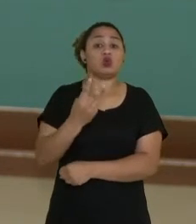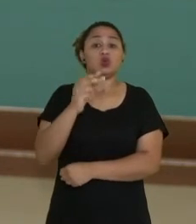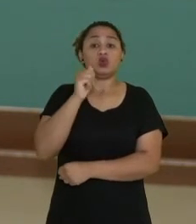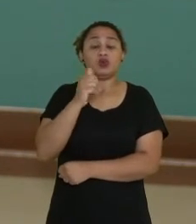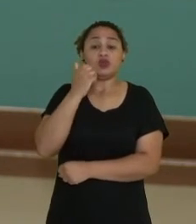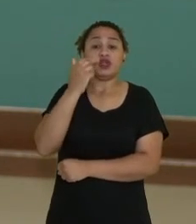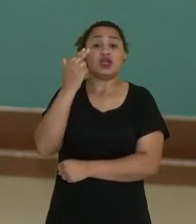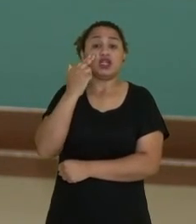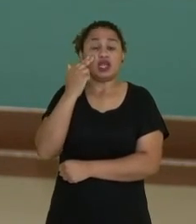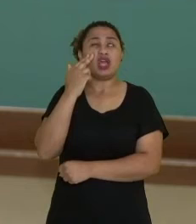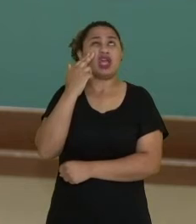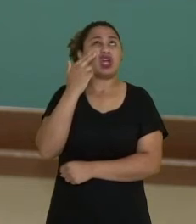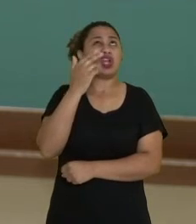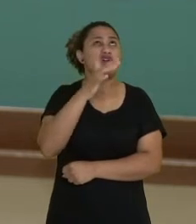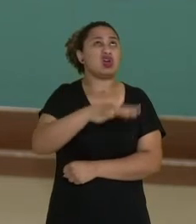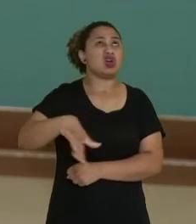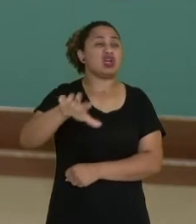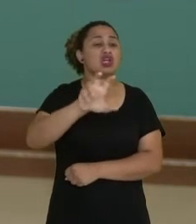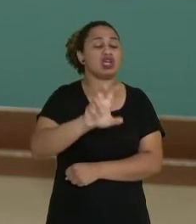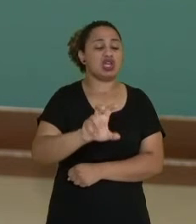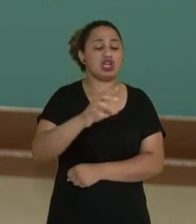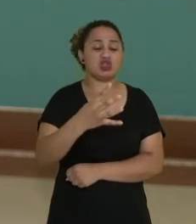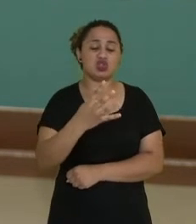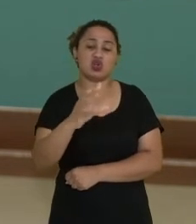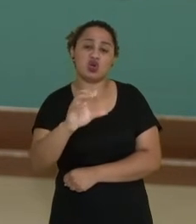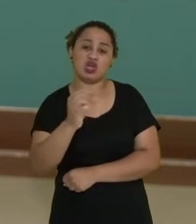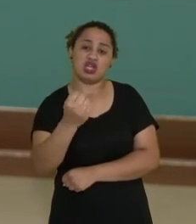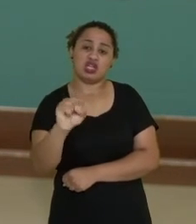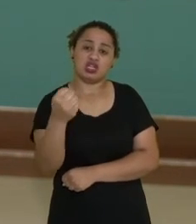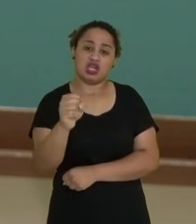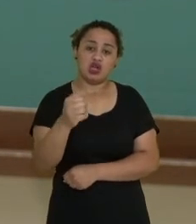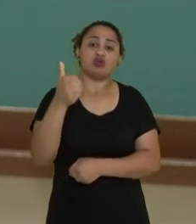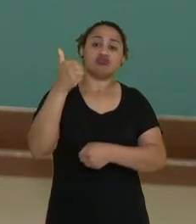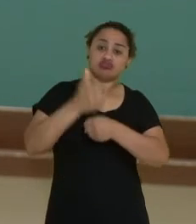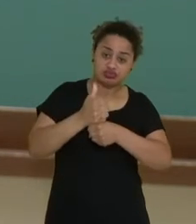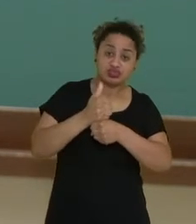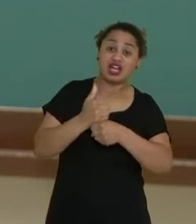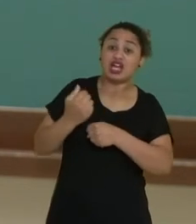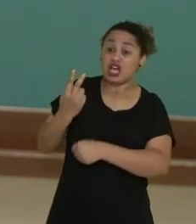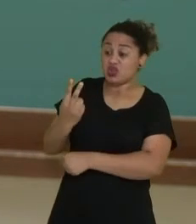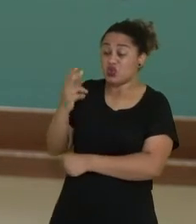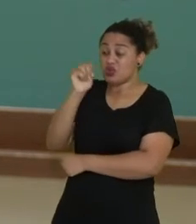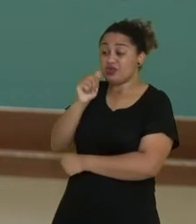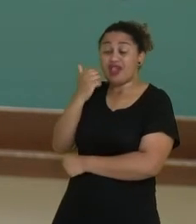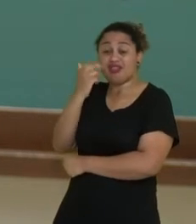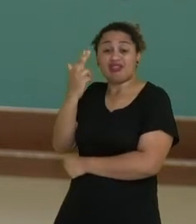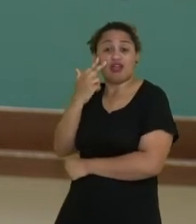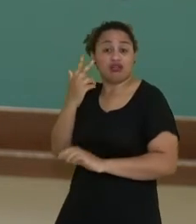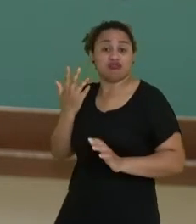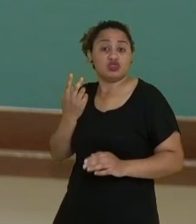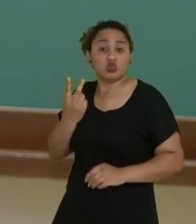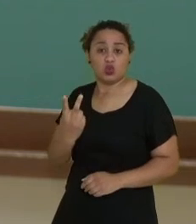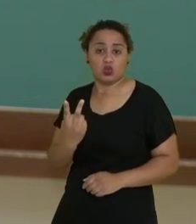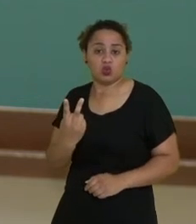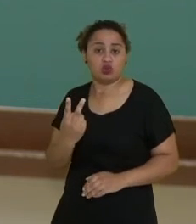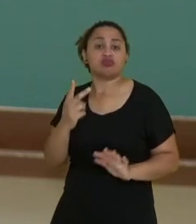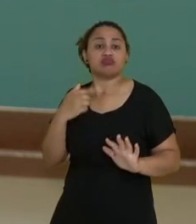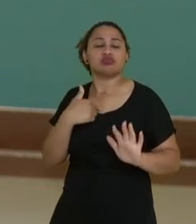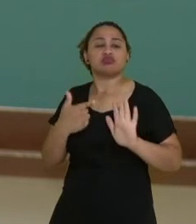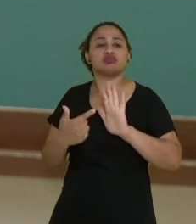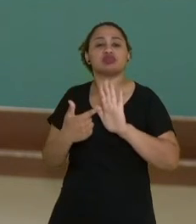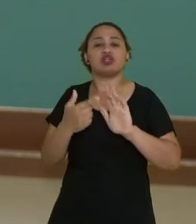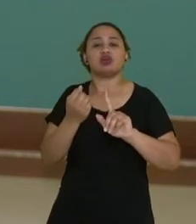mulheres negras entre 548 diretores então através da linguagem verbal e não-verbal